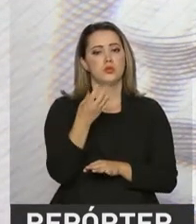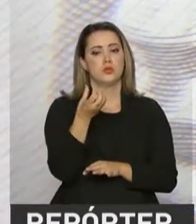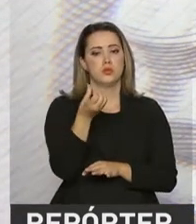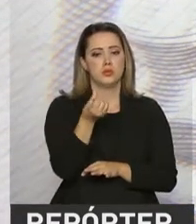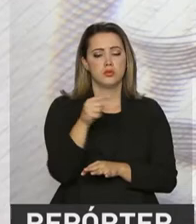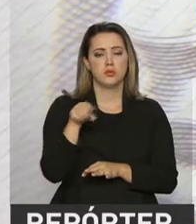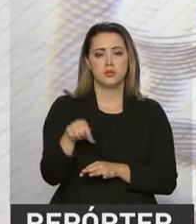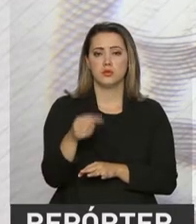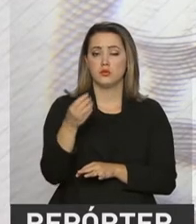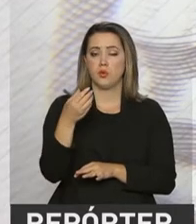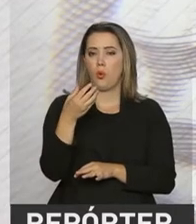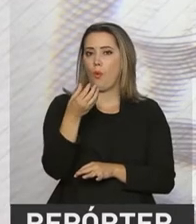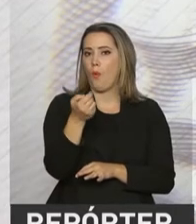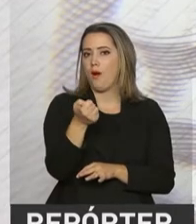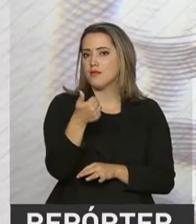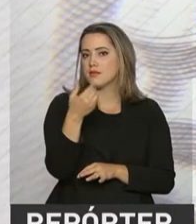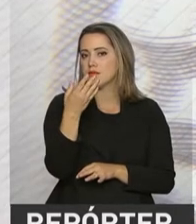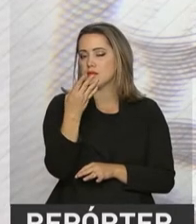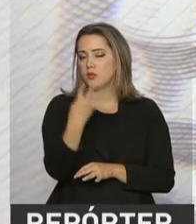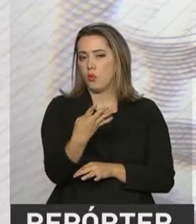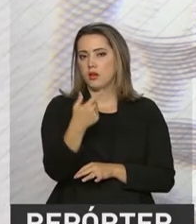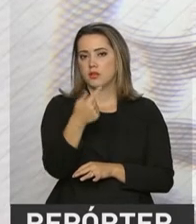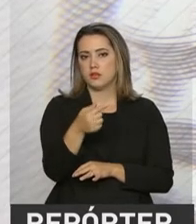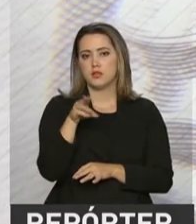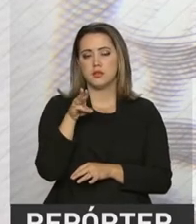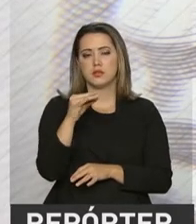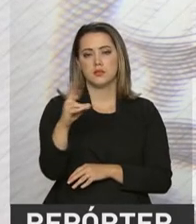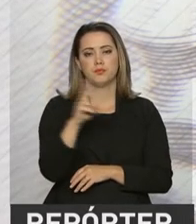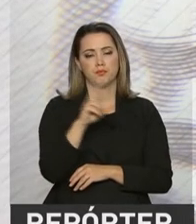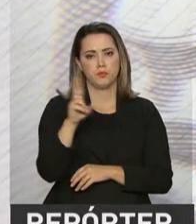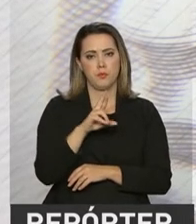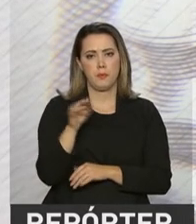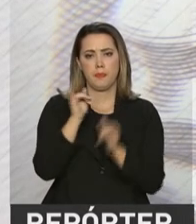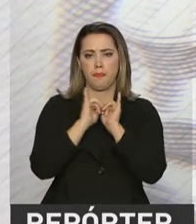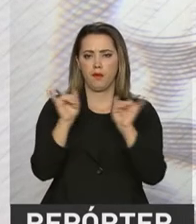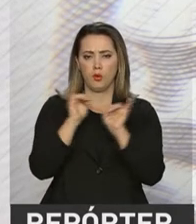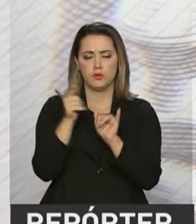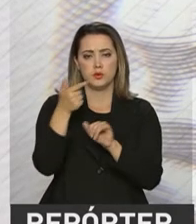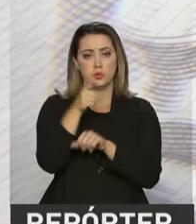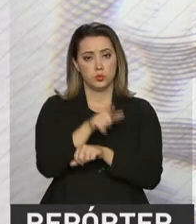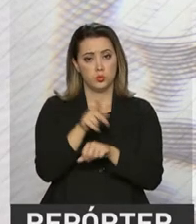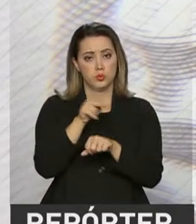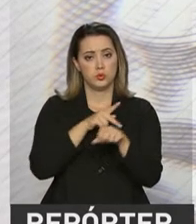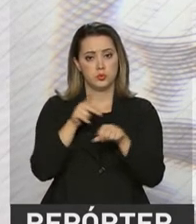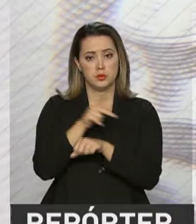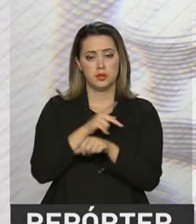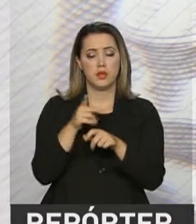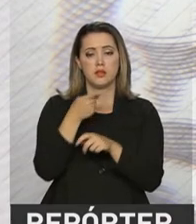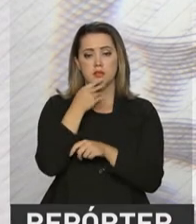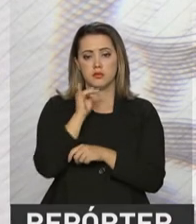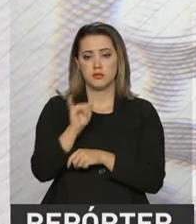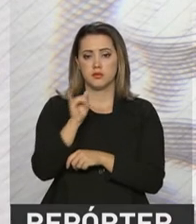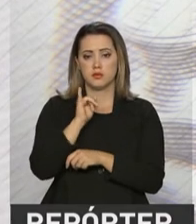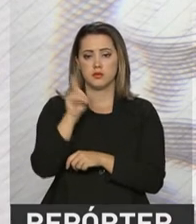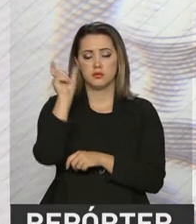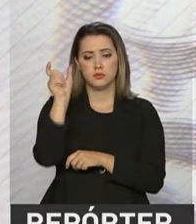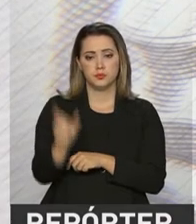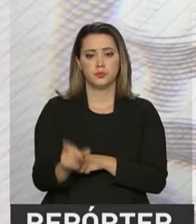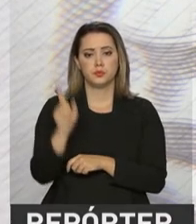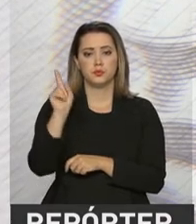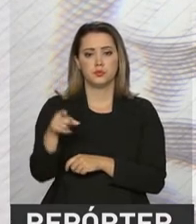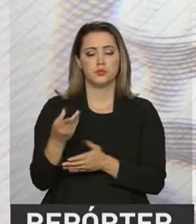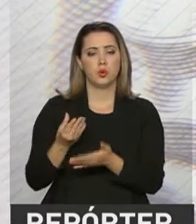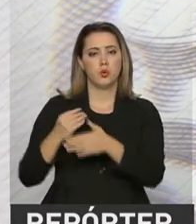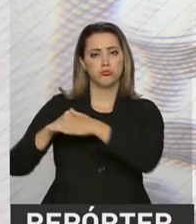quase 47 bilhões de reais os bens mais declarados e regularizadas de pessoas físicas foram